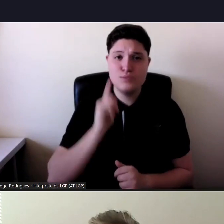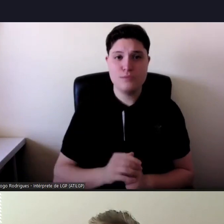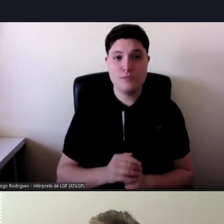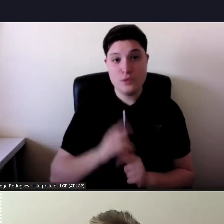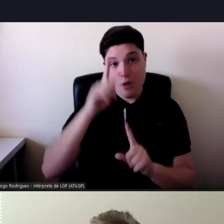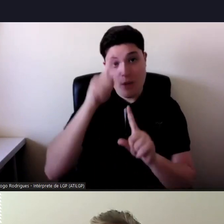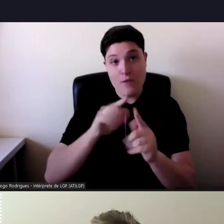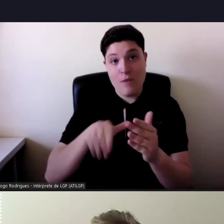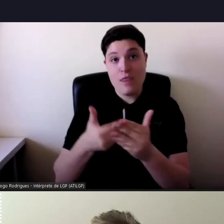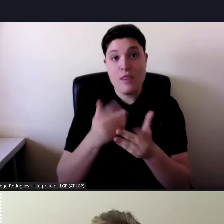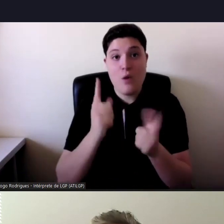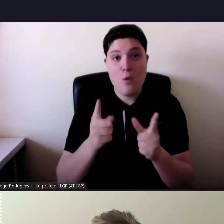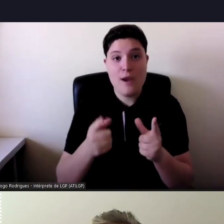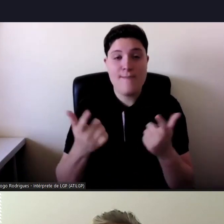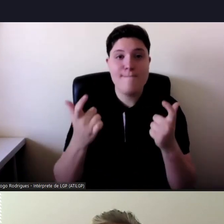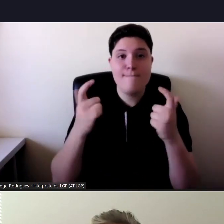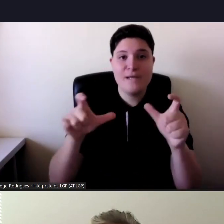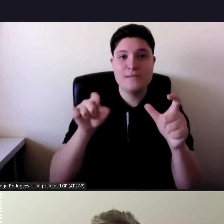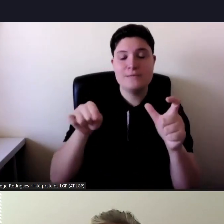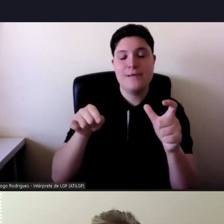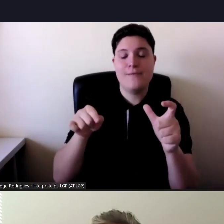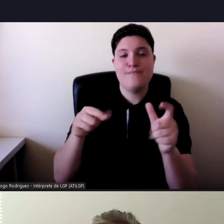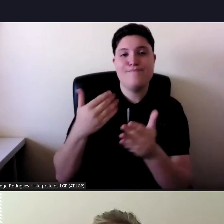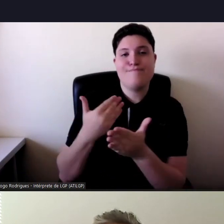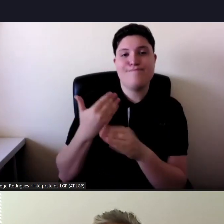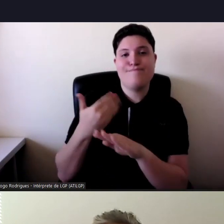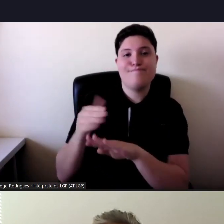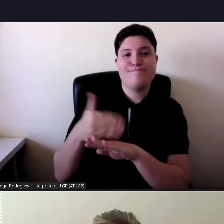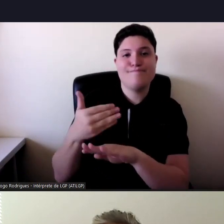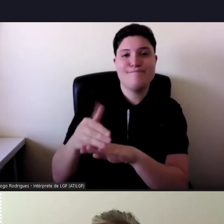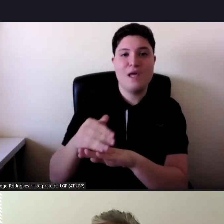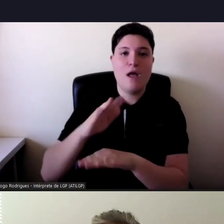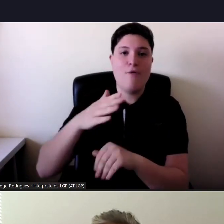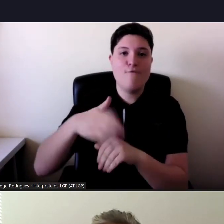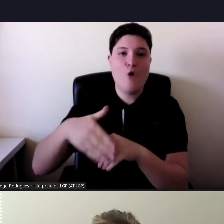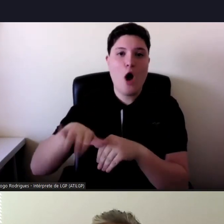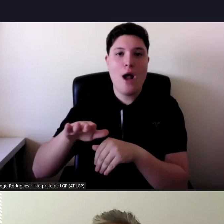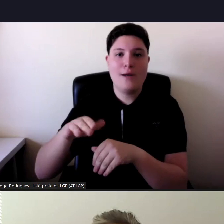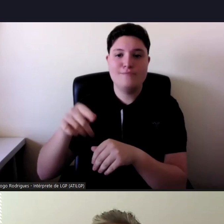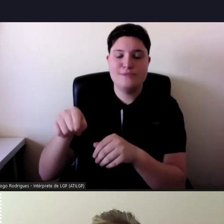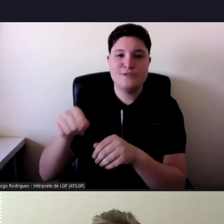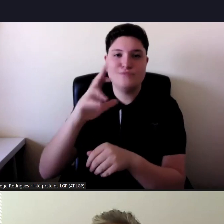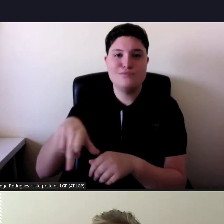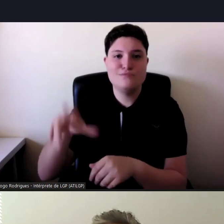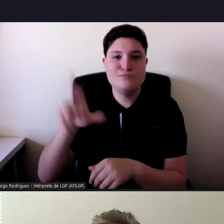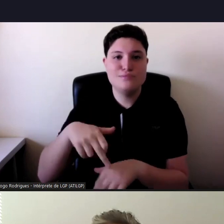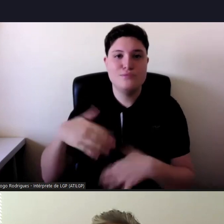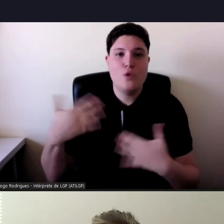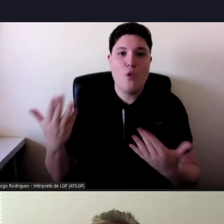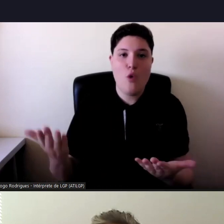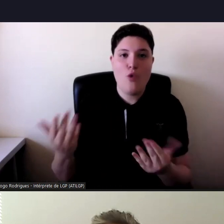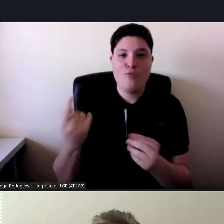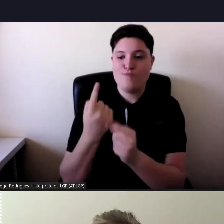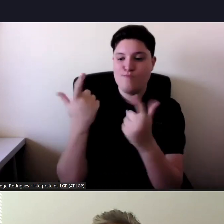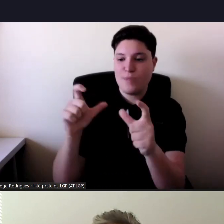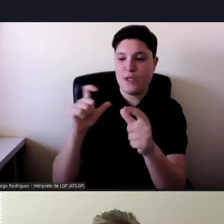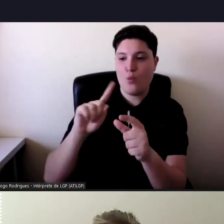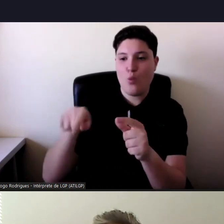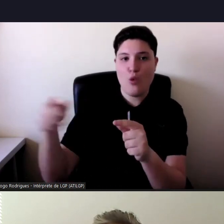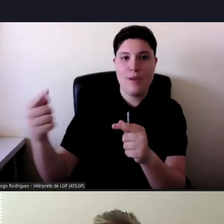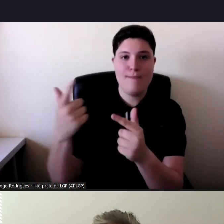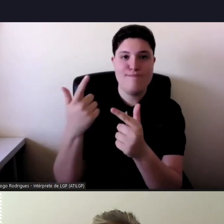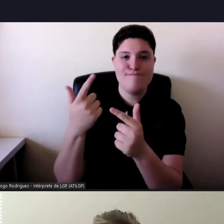que as nossas empresas não ficam excluídas dos mercados externos e da cadeia de valor de grandes clientes internacionais